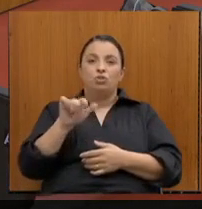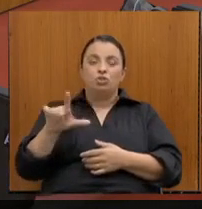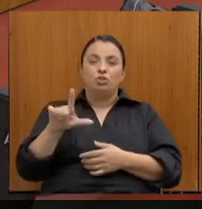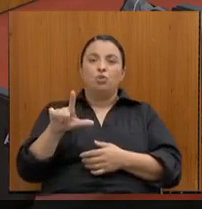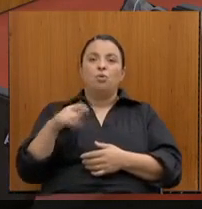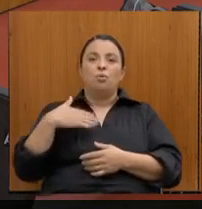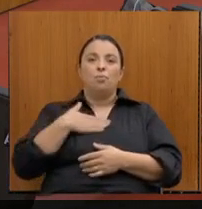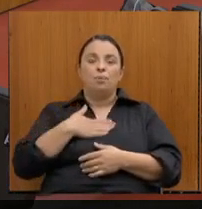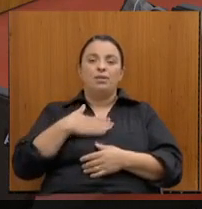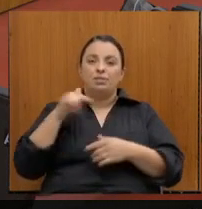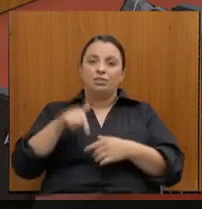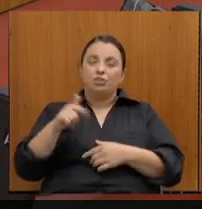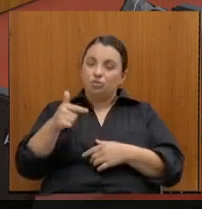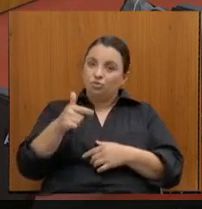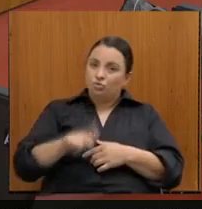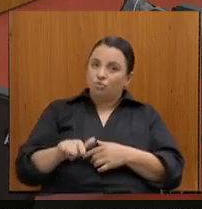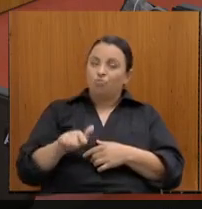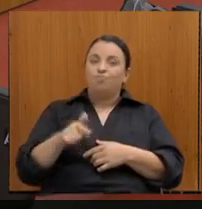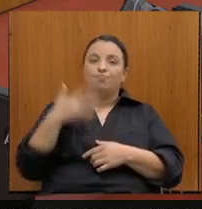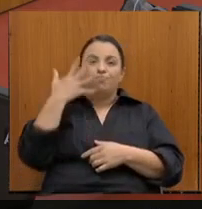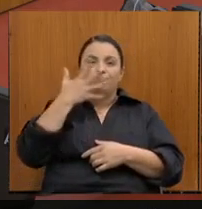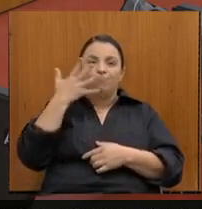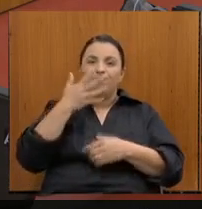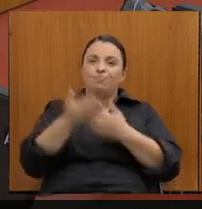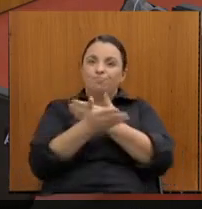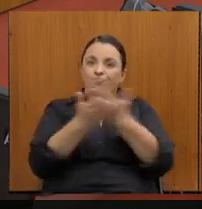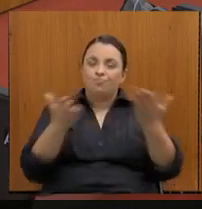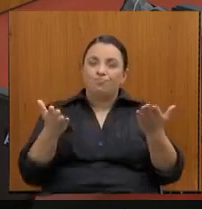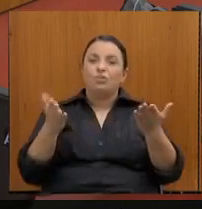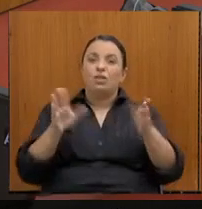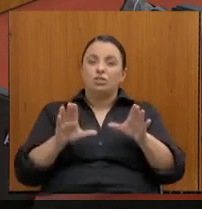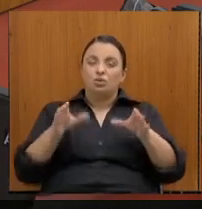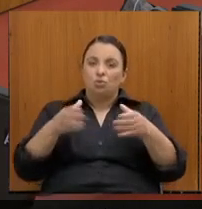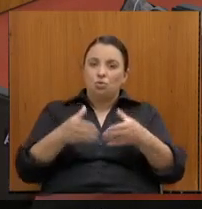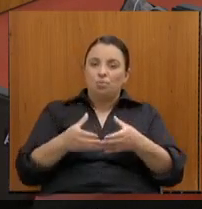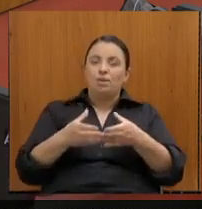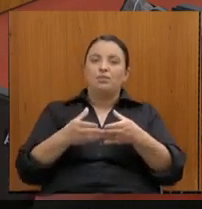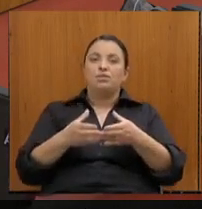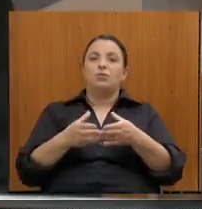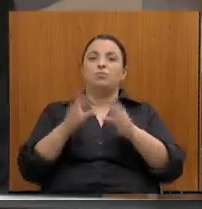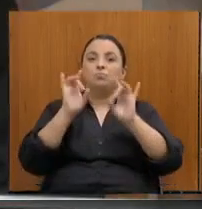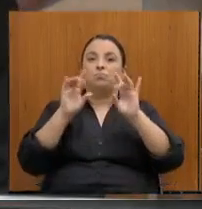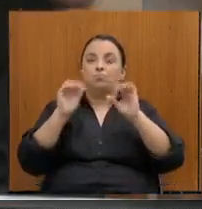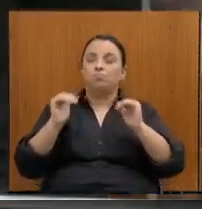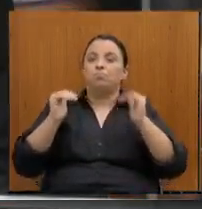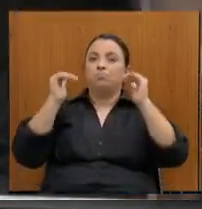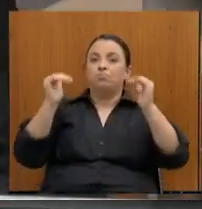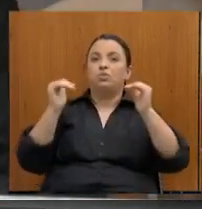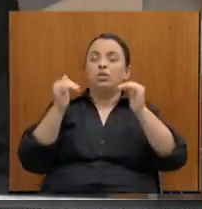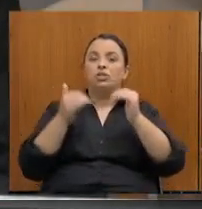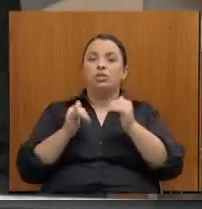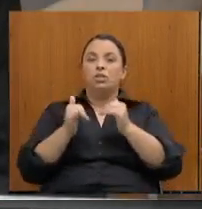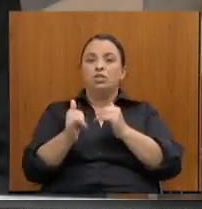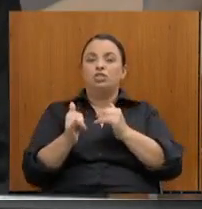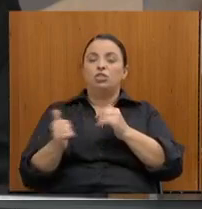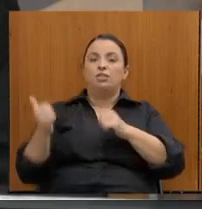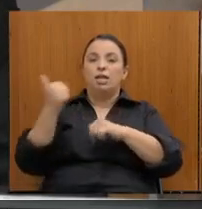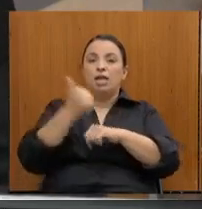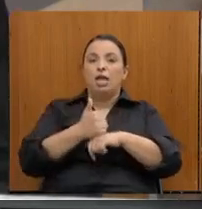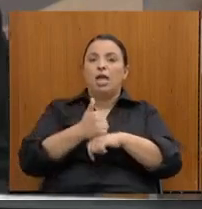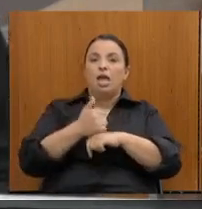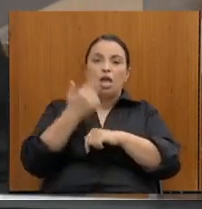daqui mais uma vez falando para essa comissão comissão extraordinária de energias renováveis e recursos hídricos